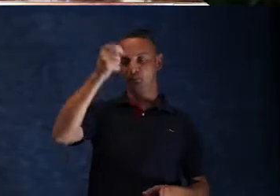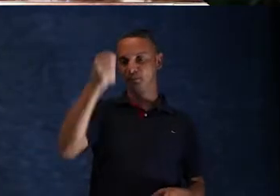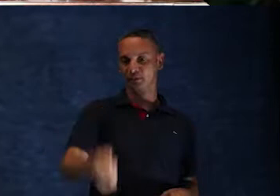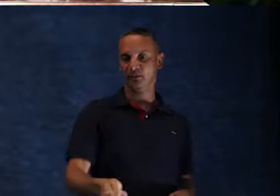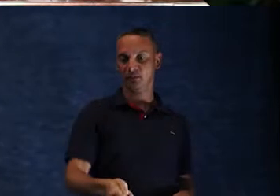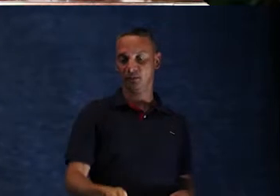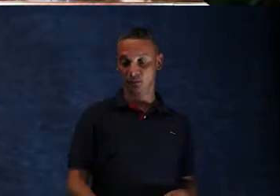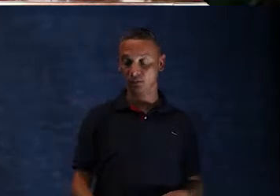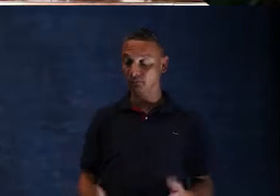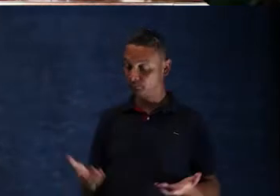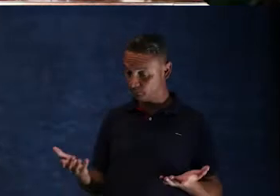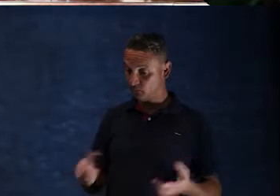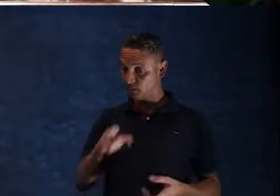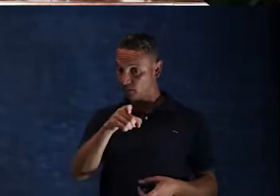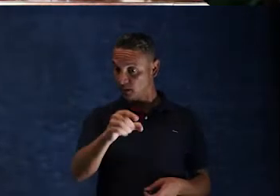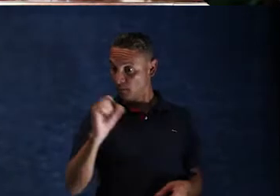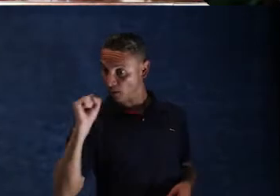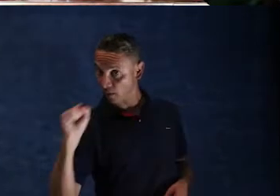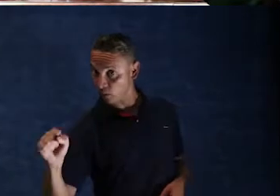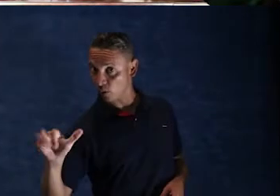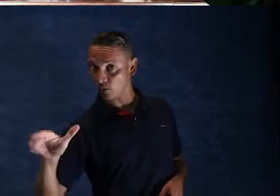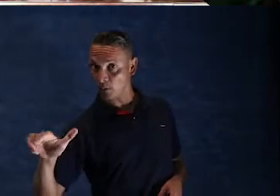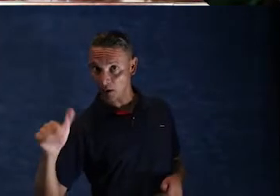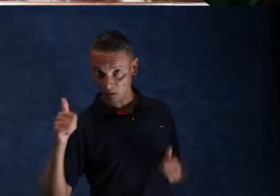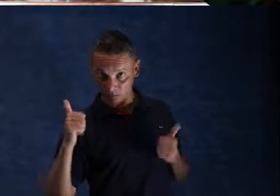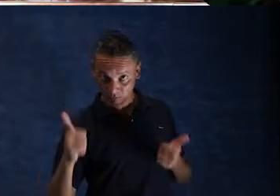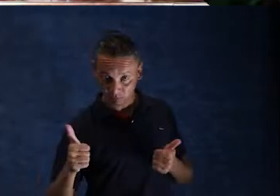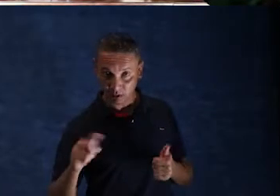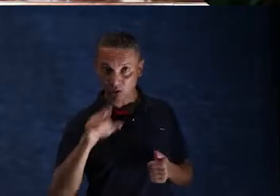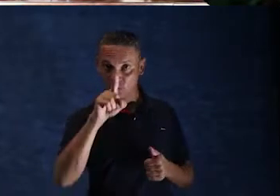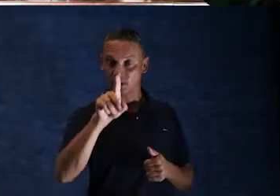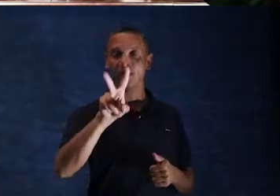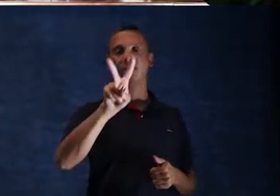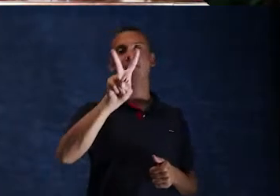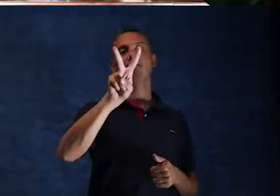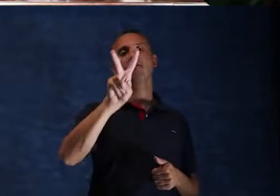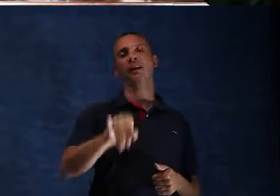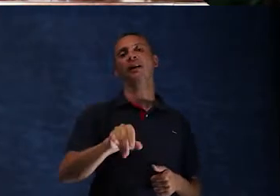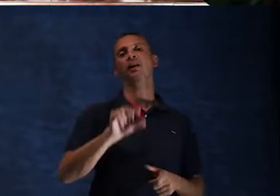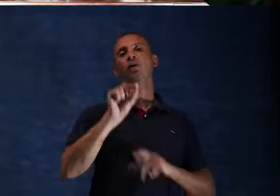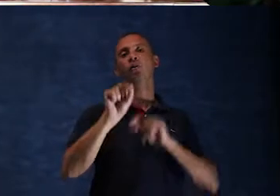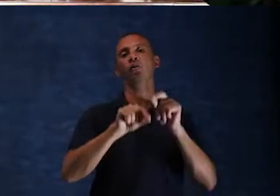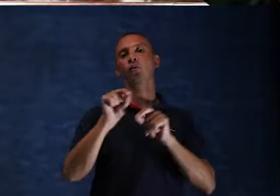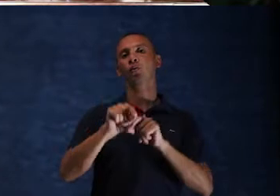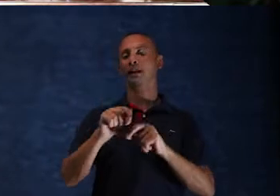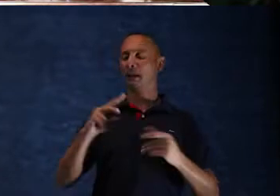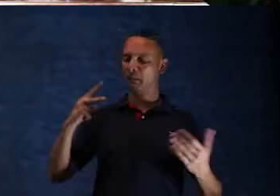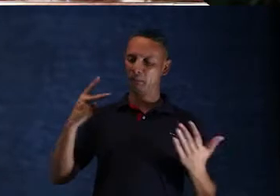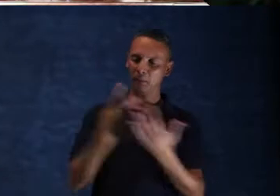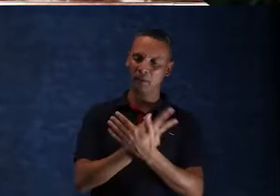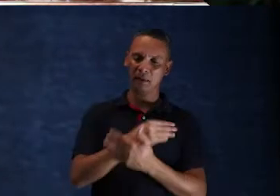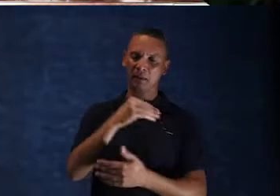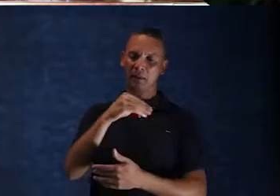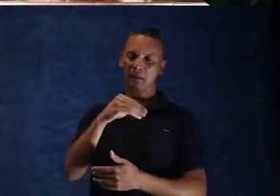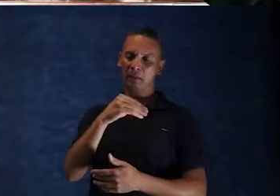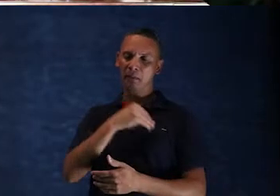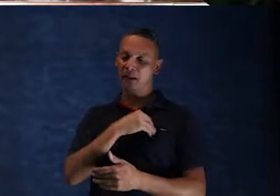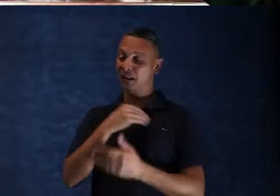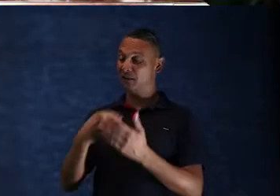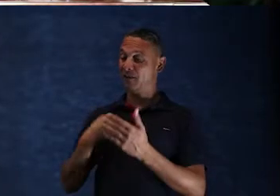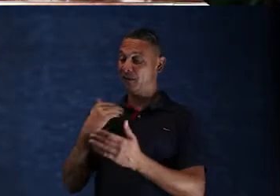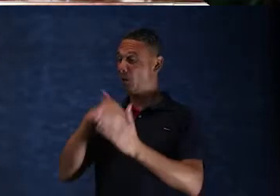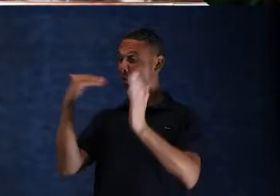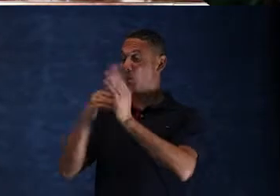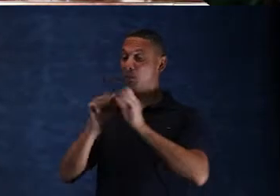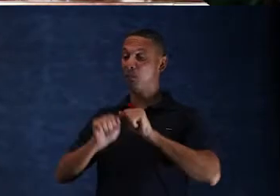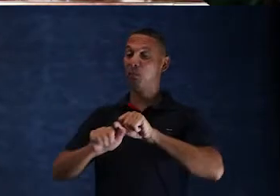aí ele fala, então, você matou seu irmão, então você vai ser errante pela face da terra. Não é